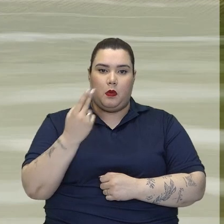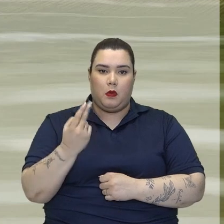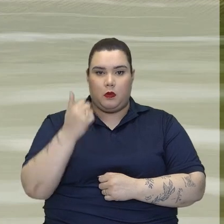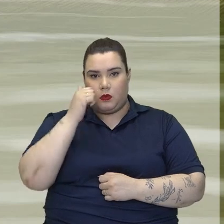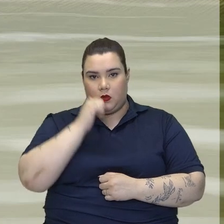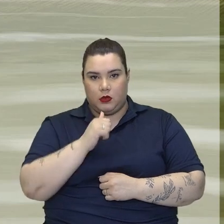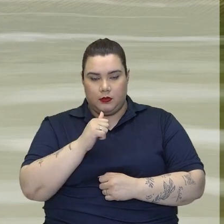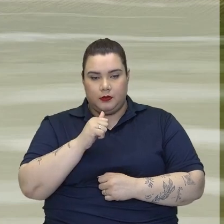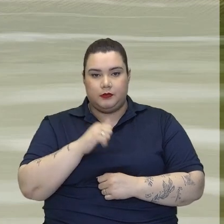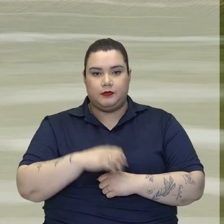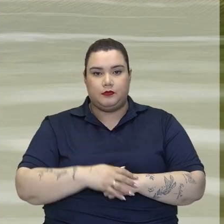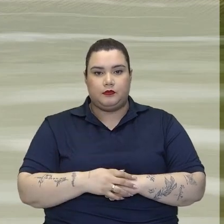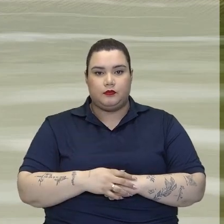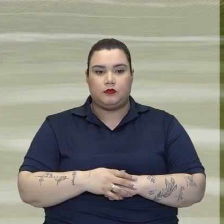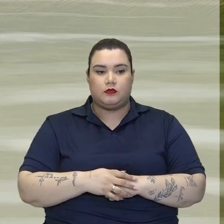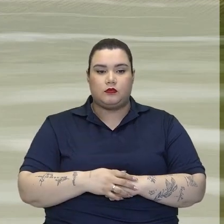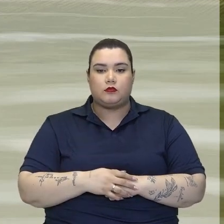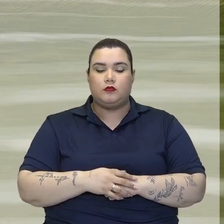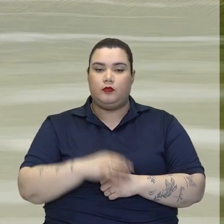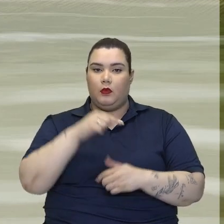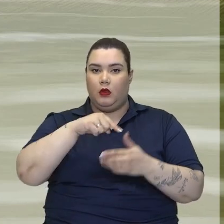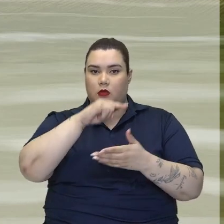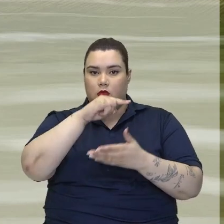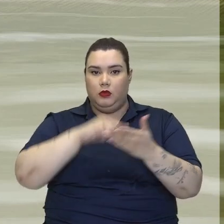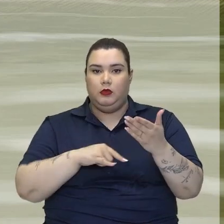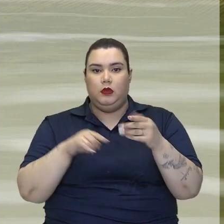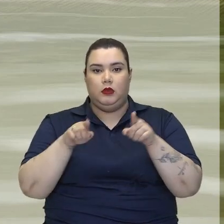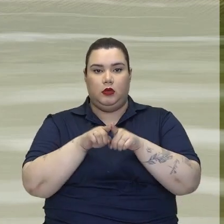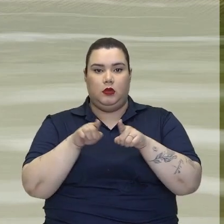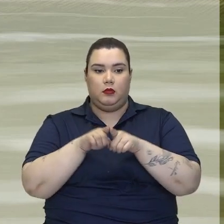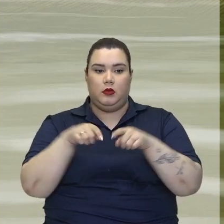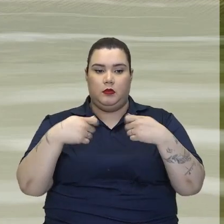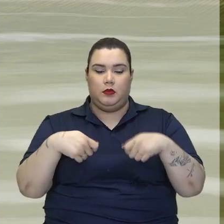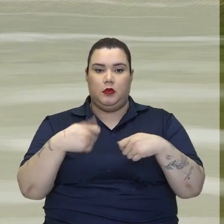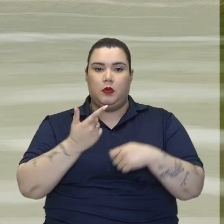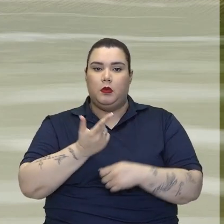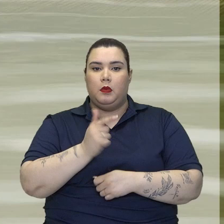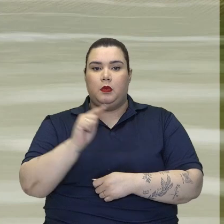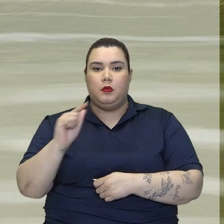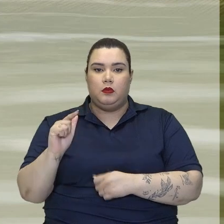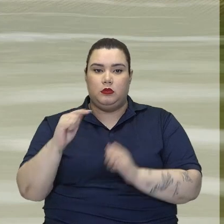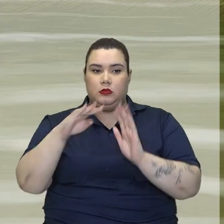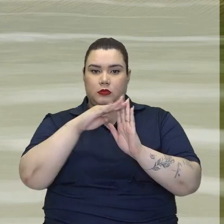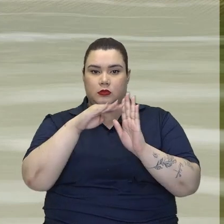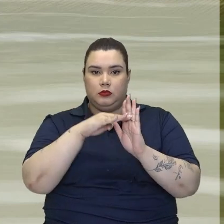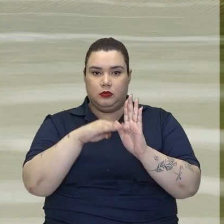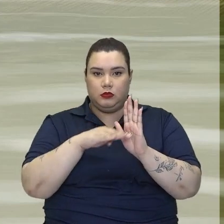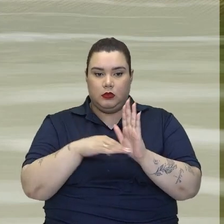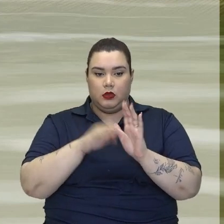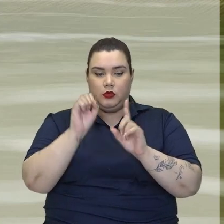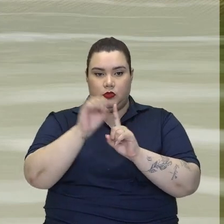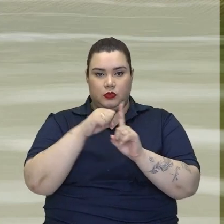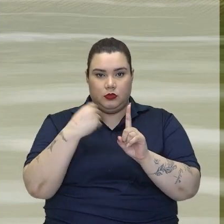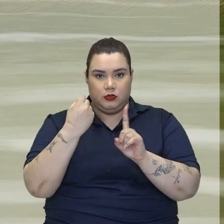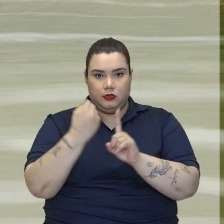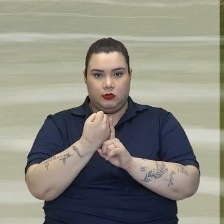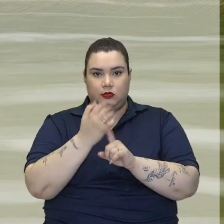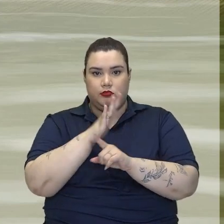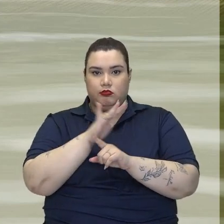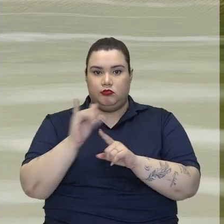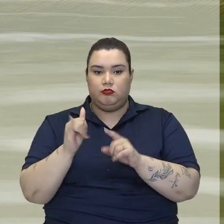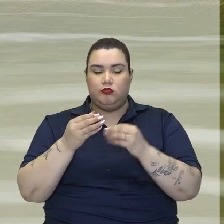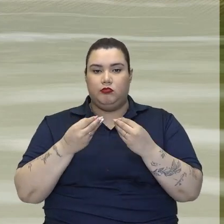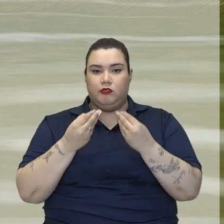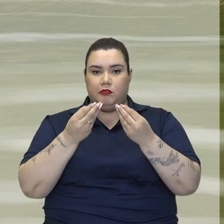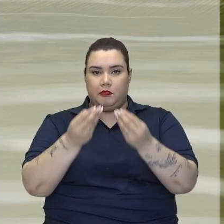Além desta documentação, é necessário outras questões que a sociologia vai trazer para